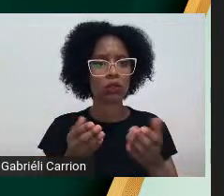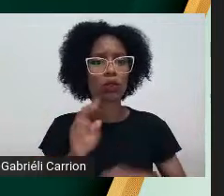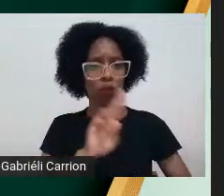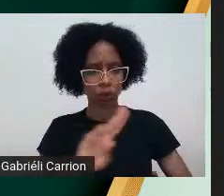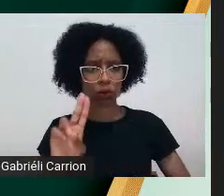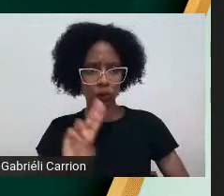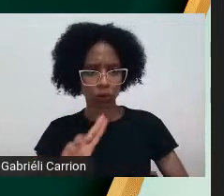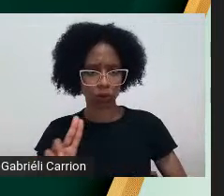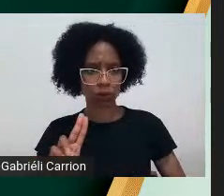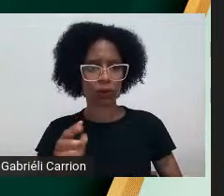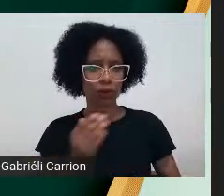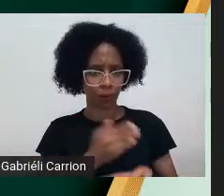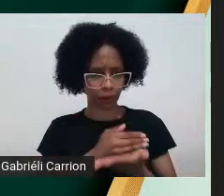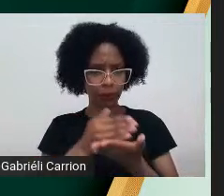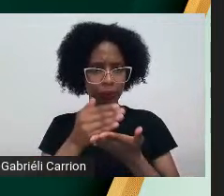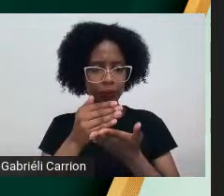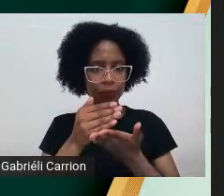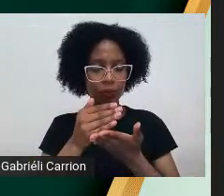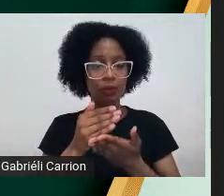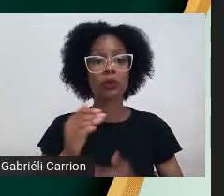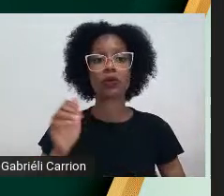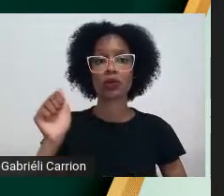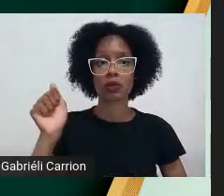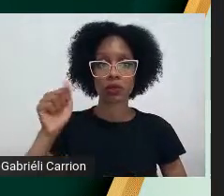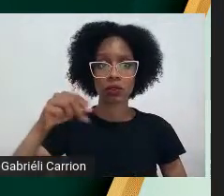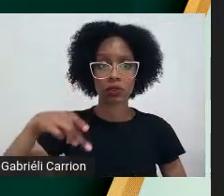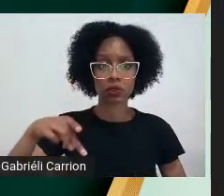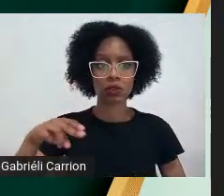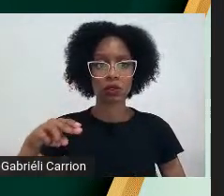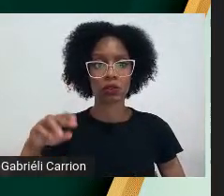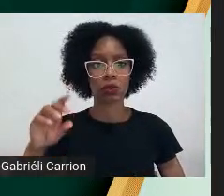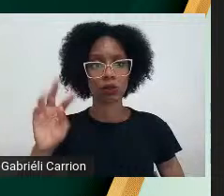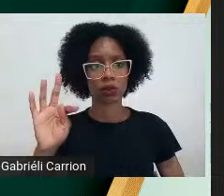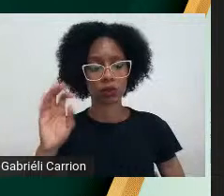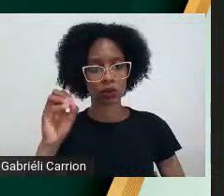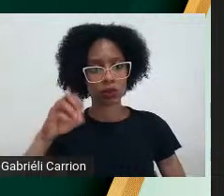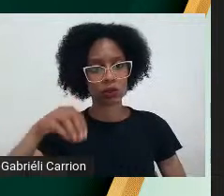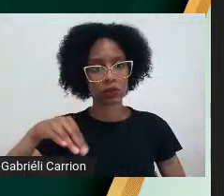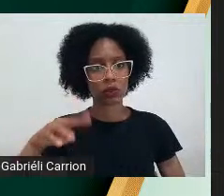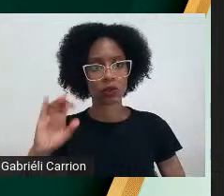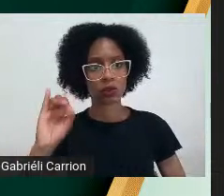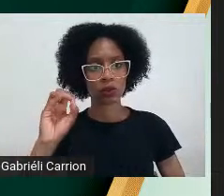nominados. Antônio Carlos Varren Irigaray.